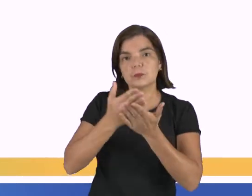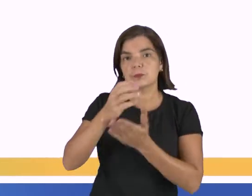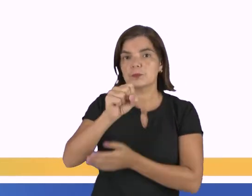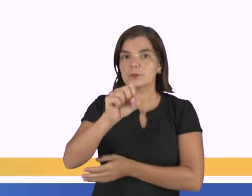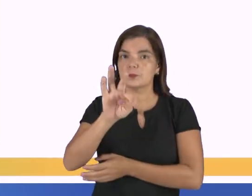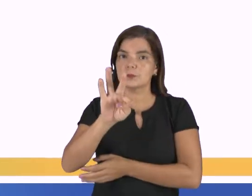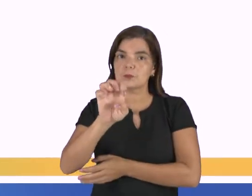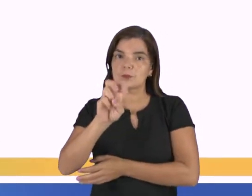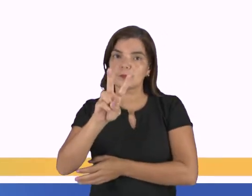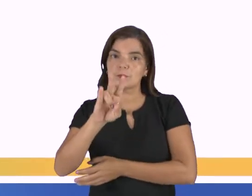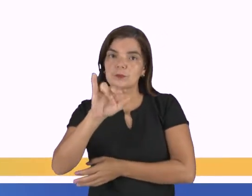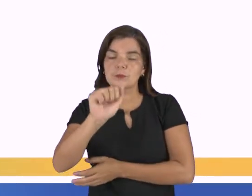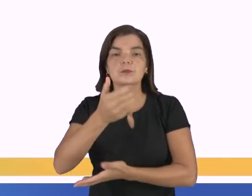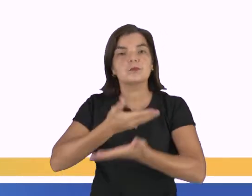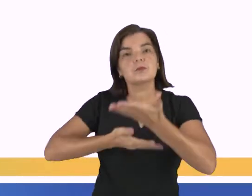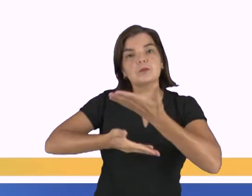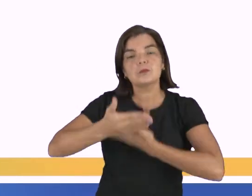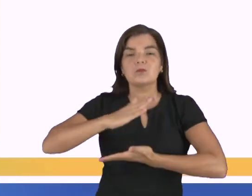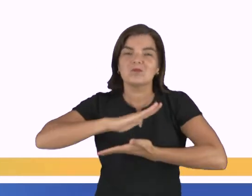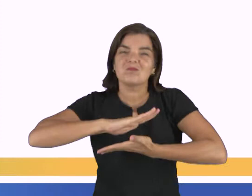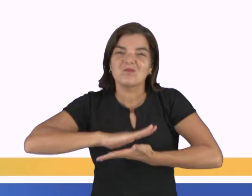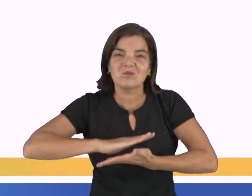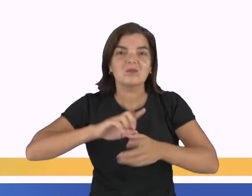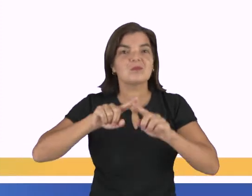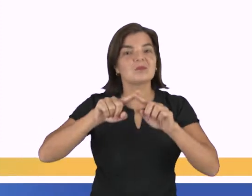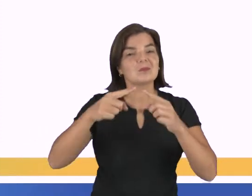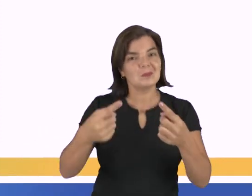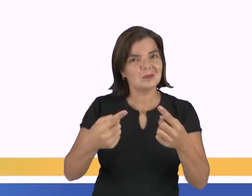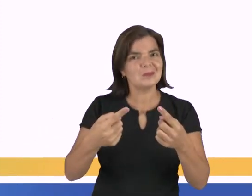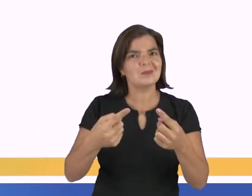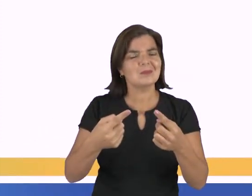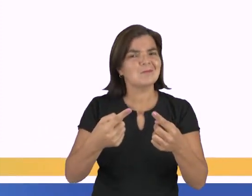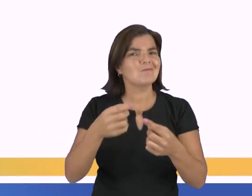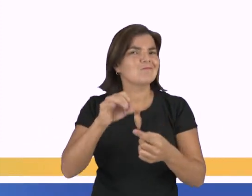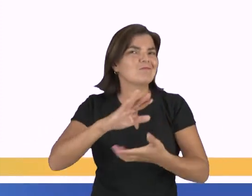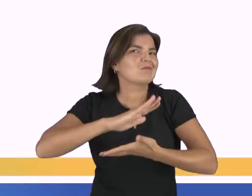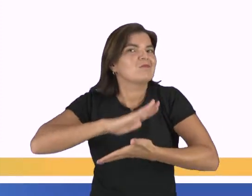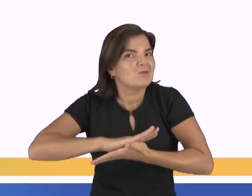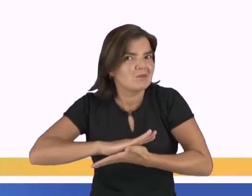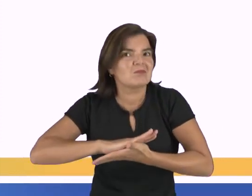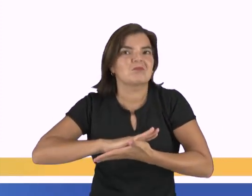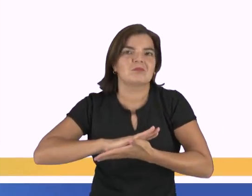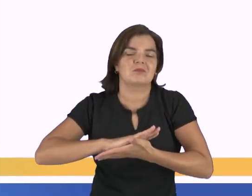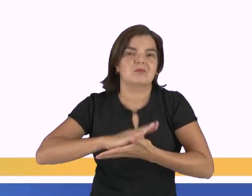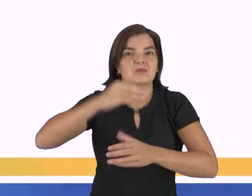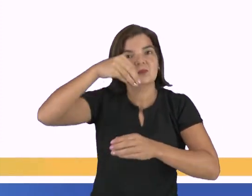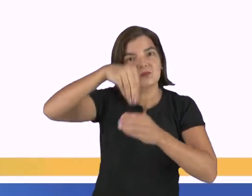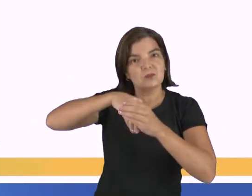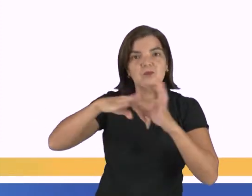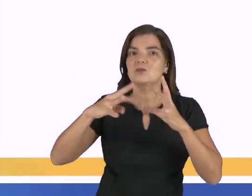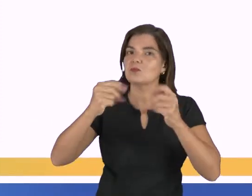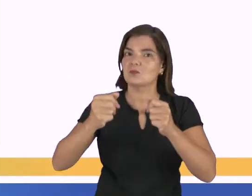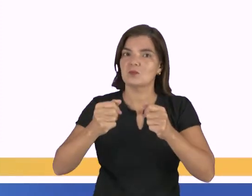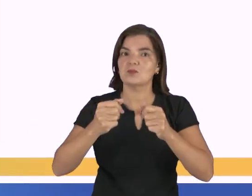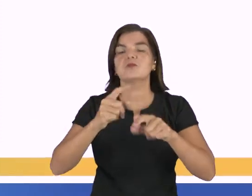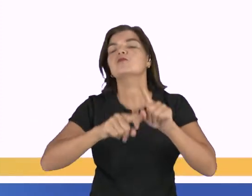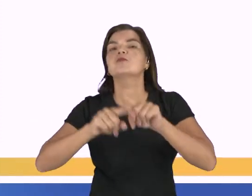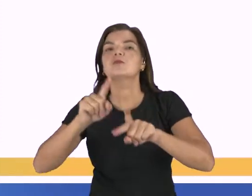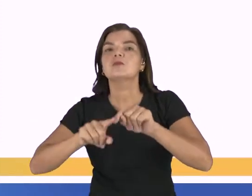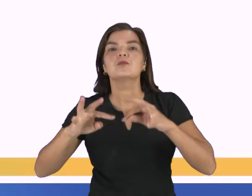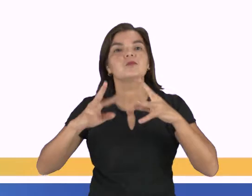Steve, porque ele relaciona-se à pressão, mas a pressão não necessariamente a pressão no interior de todo o material ou em todo o